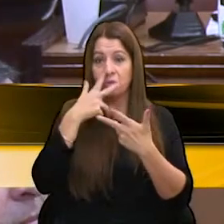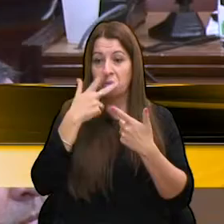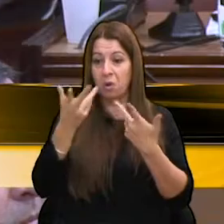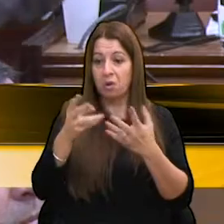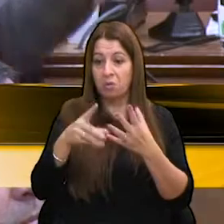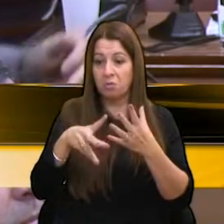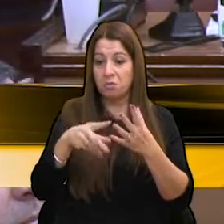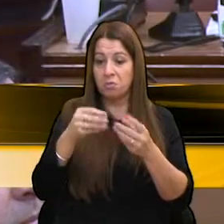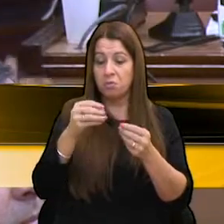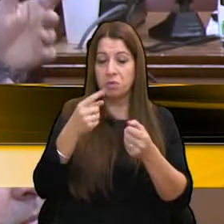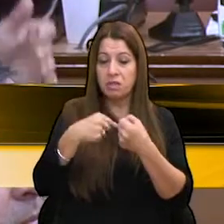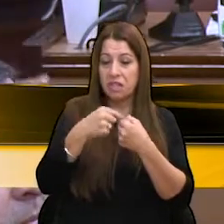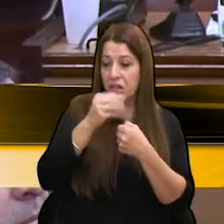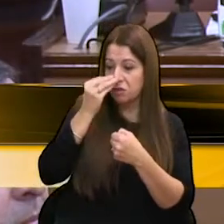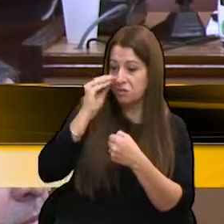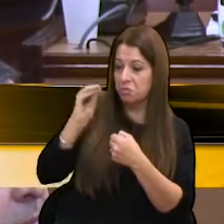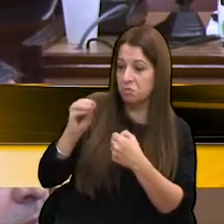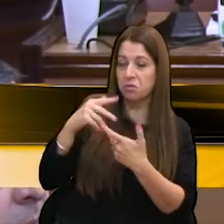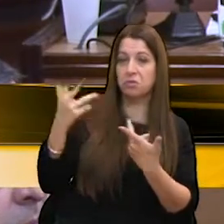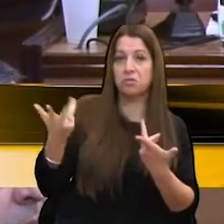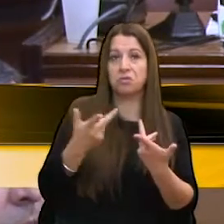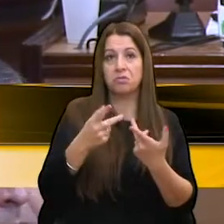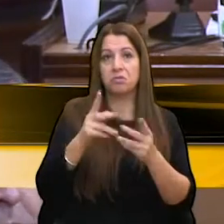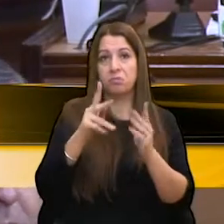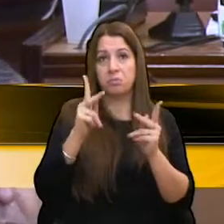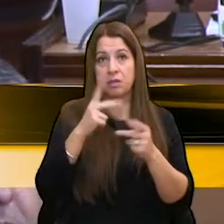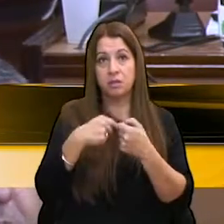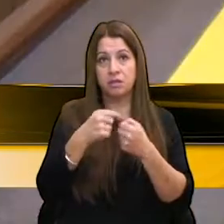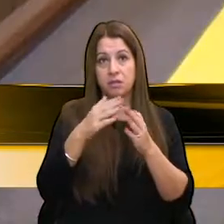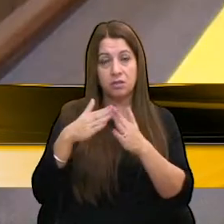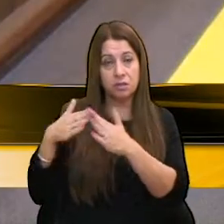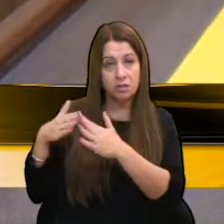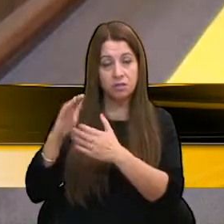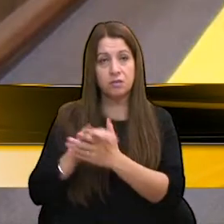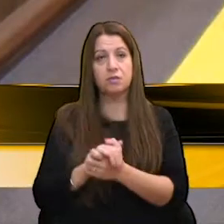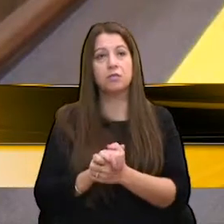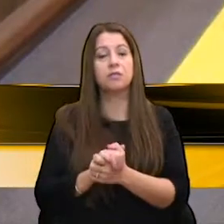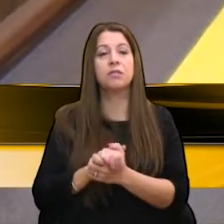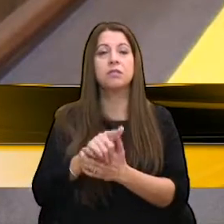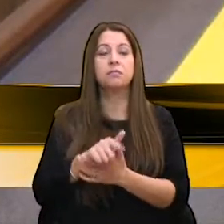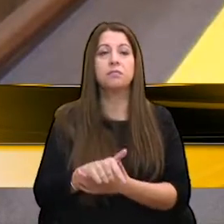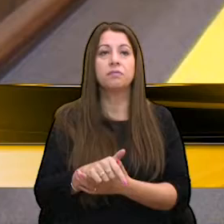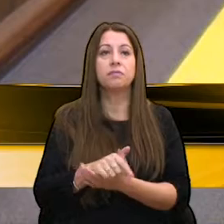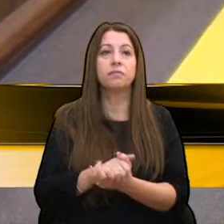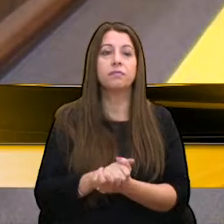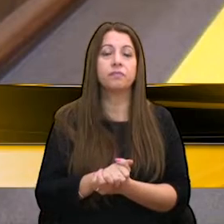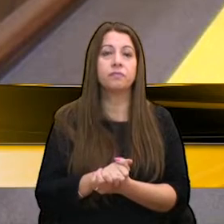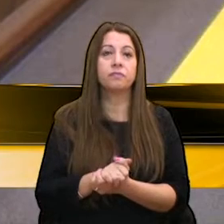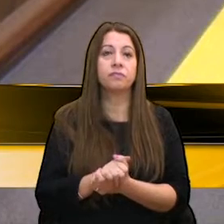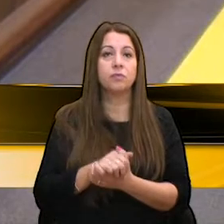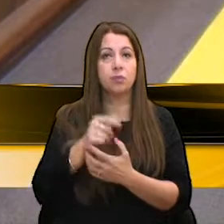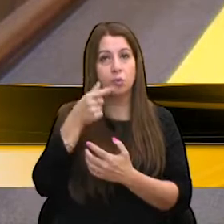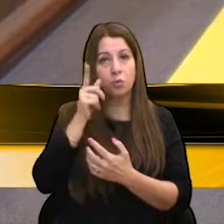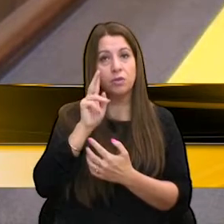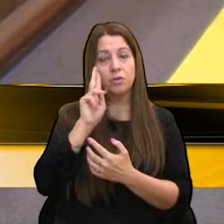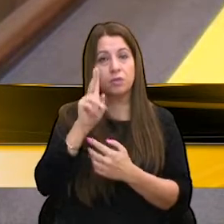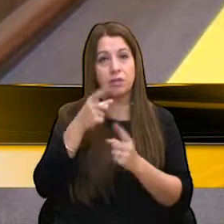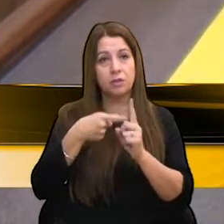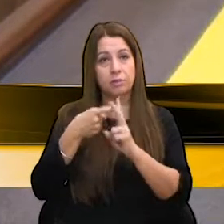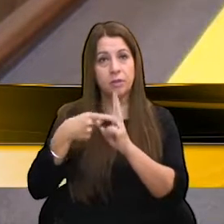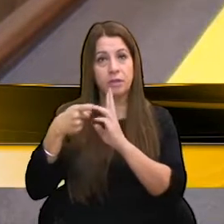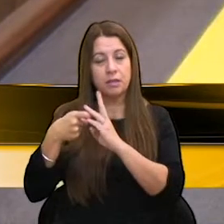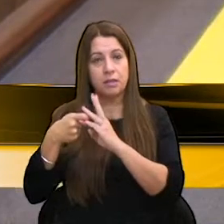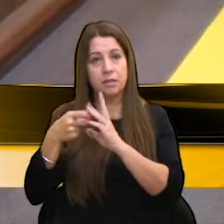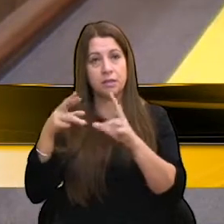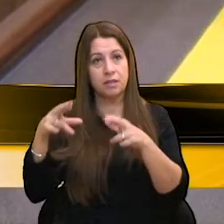pinhão pelas outras cidades vizinhas. Obrigado. Obrigado, vereador Rafael. Eu olhava ontem o calendário de eventos na